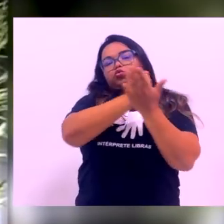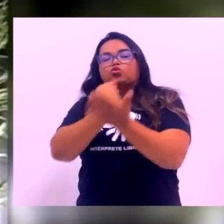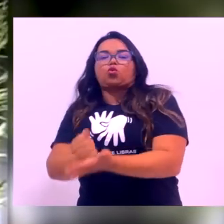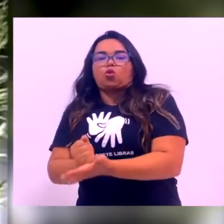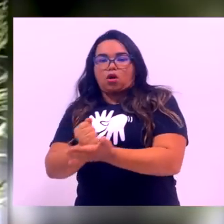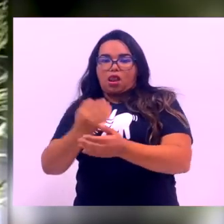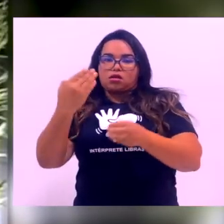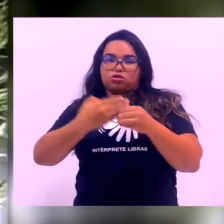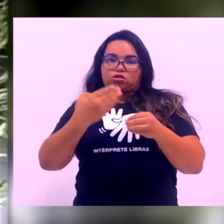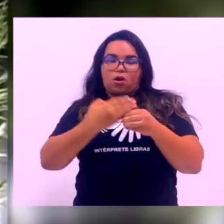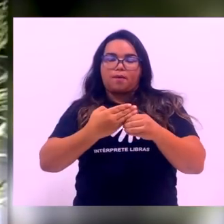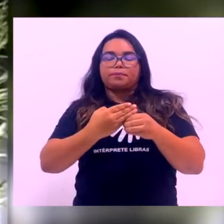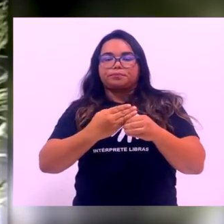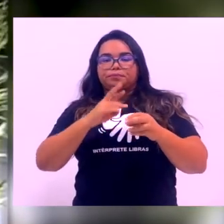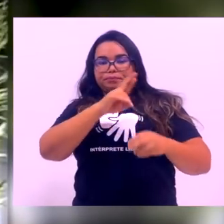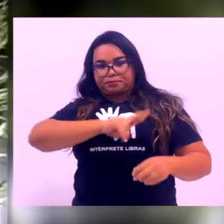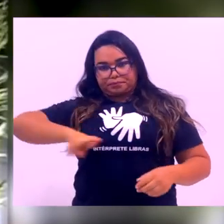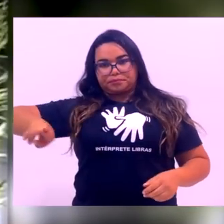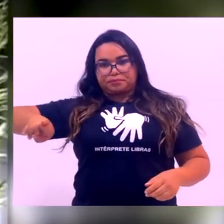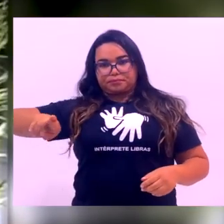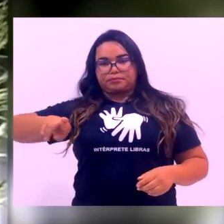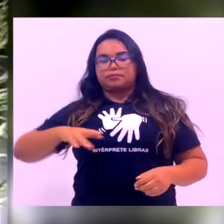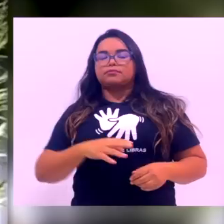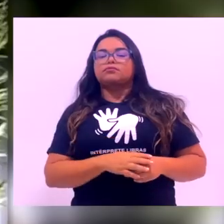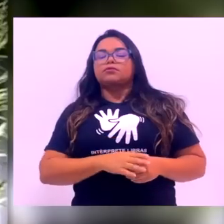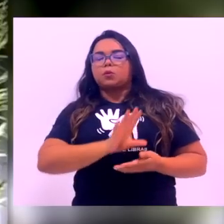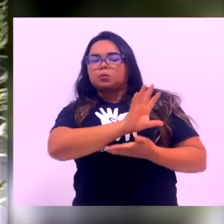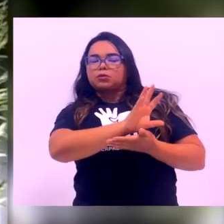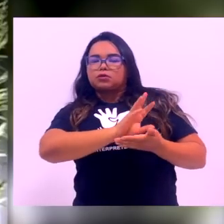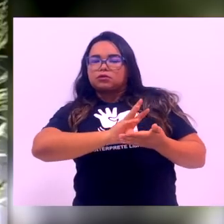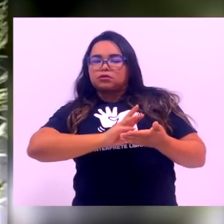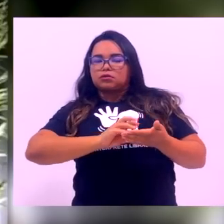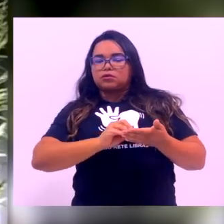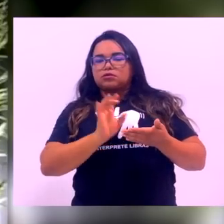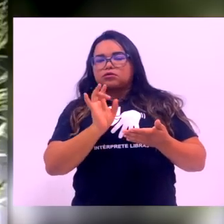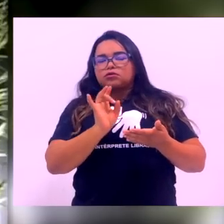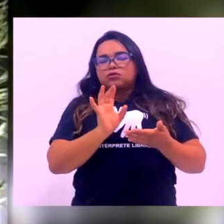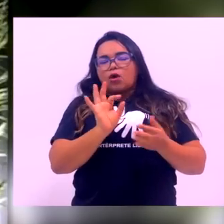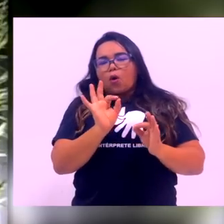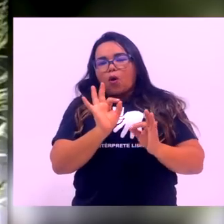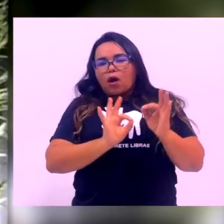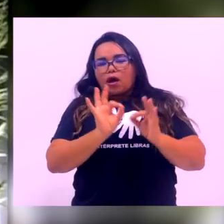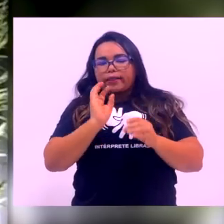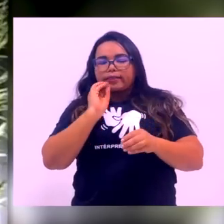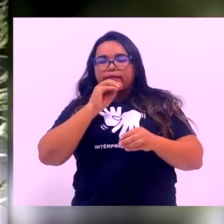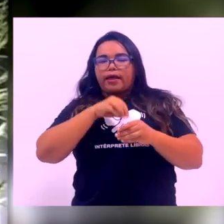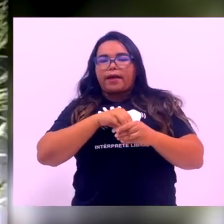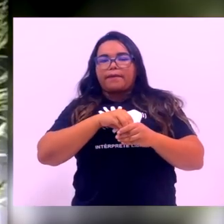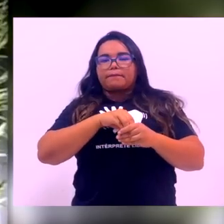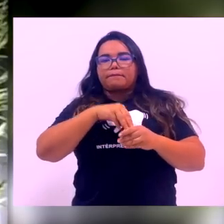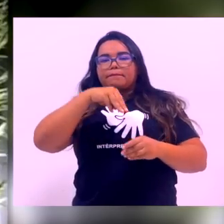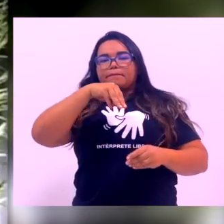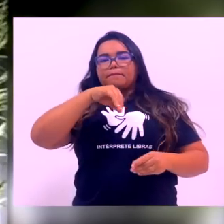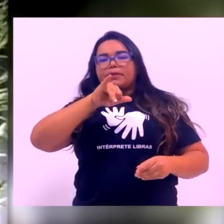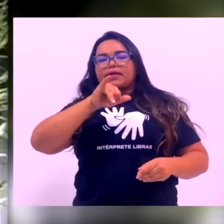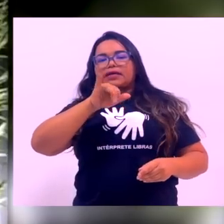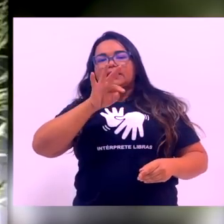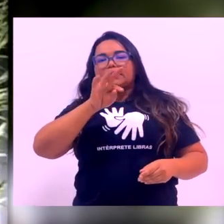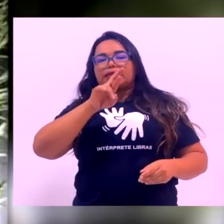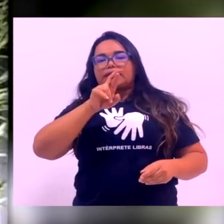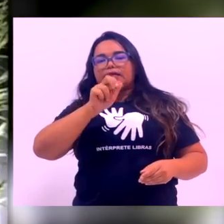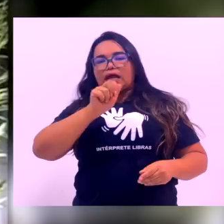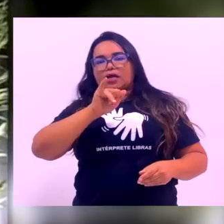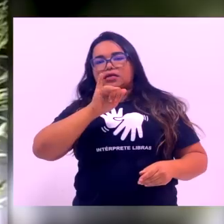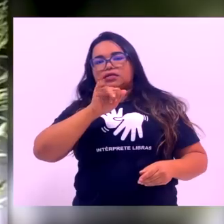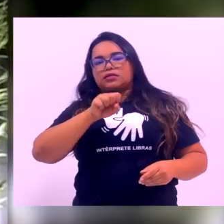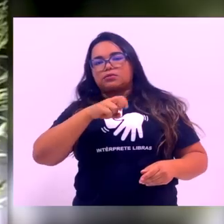Medo-Persa contribuiu para a religião de Babilônia. Ele pegou a religião de Babilônia, refinou-a no sistema do mitraísmo,